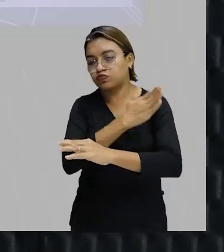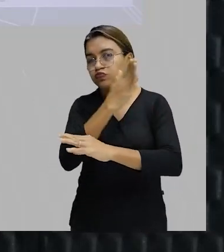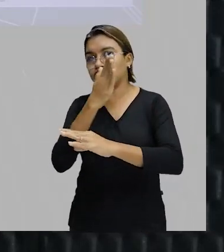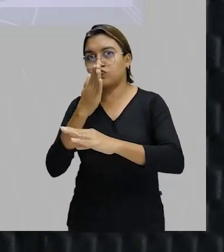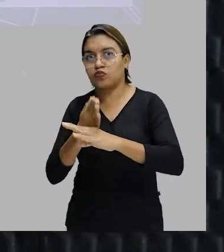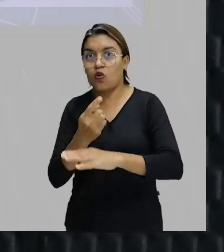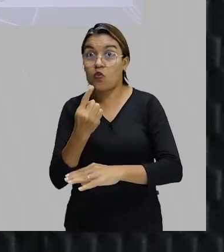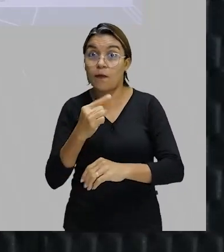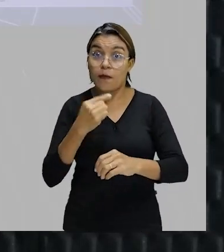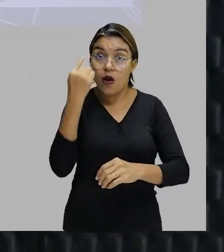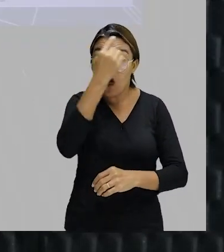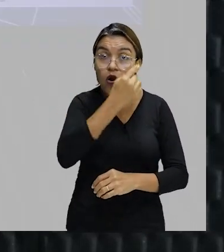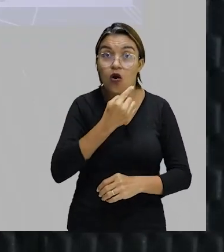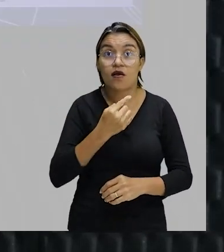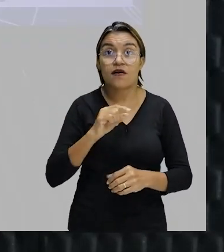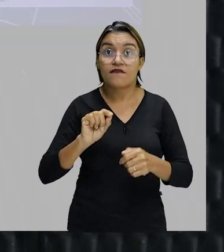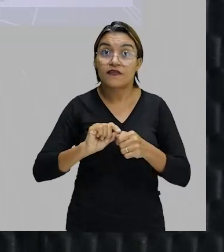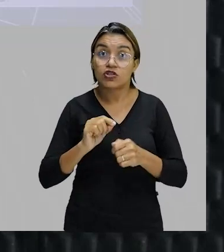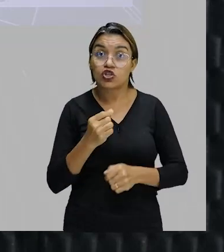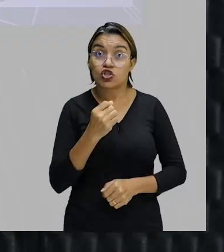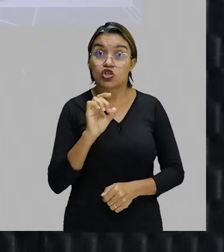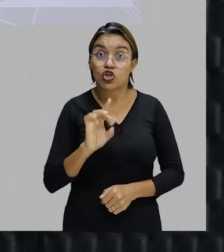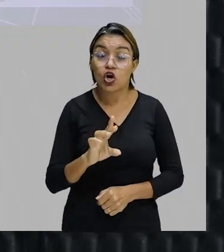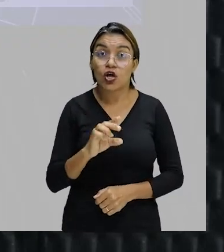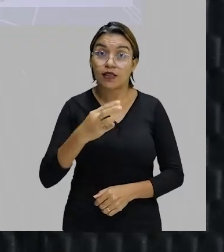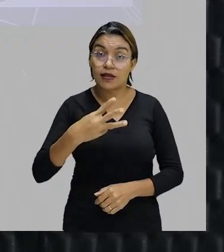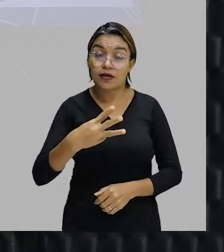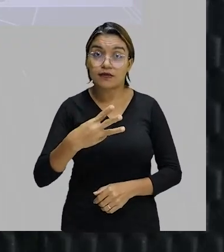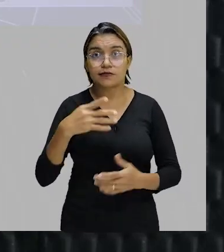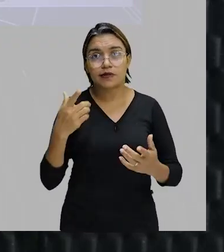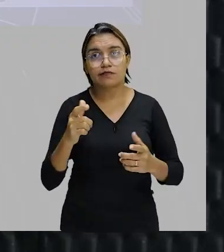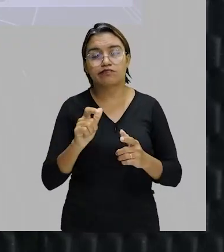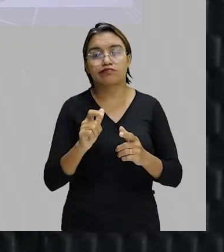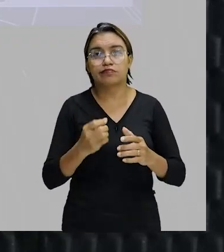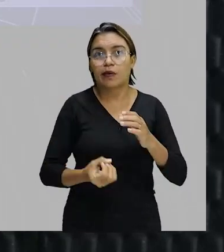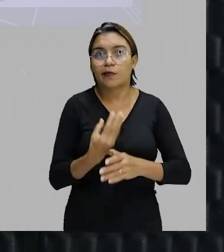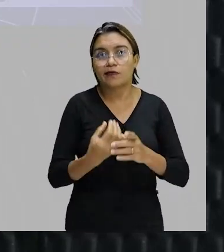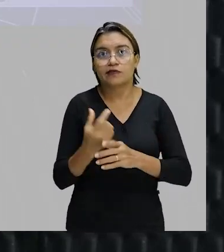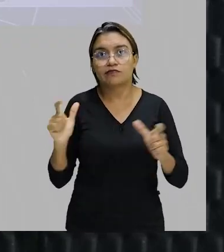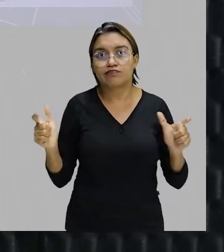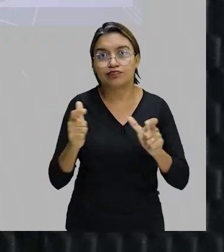3, significa que a produtividade está caindo. Então eu preciso aí, a